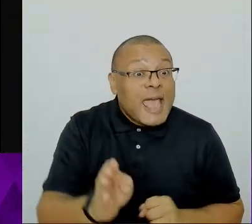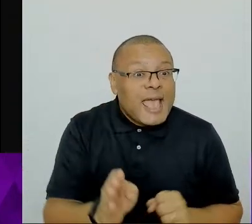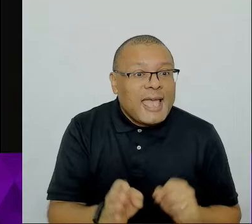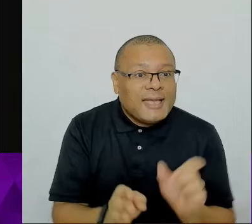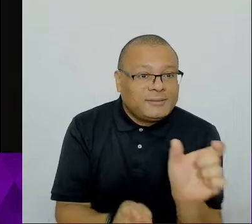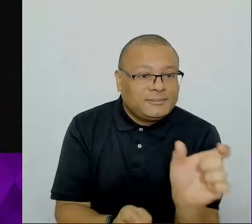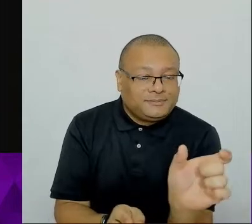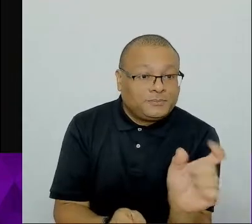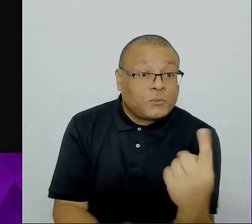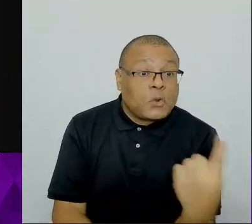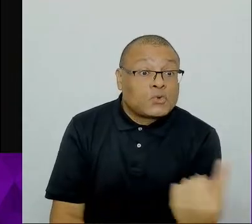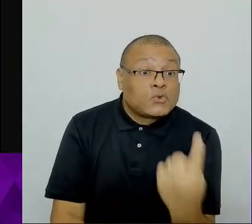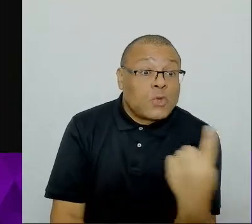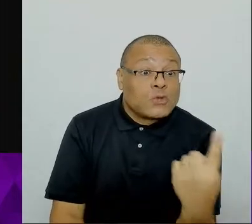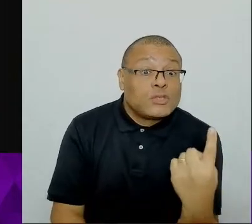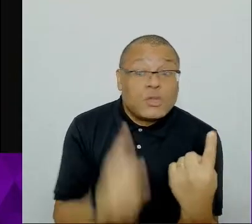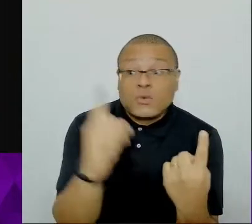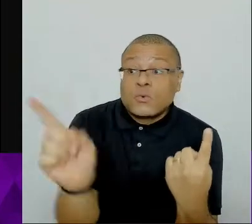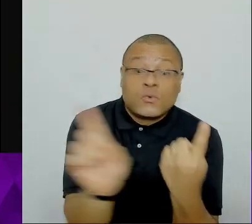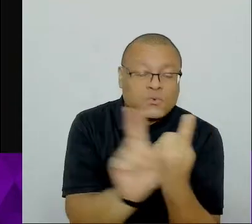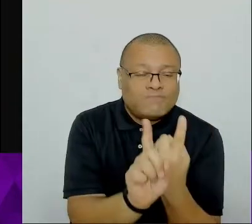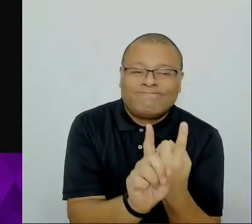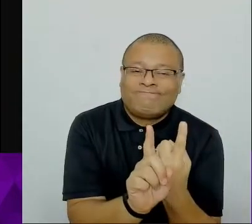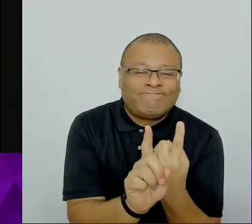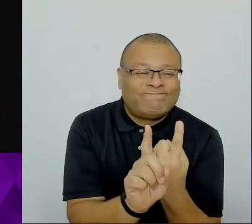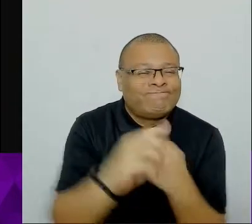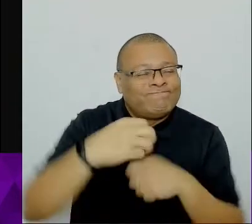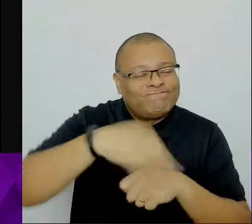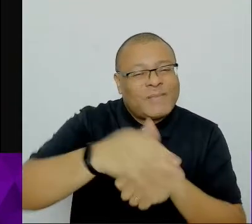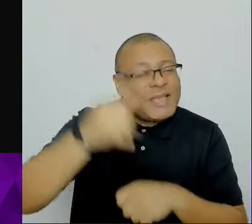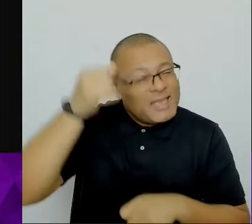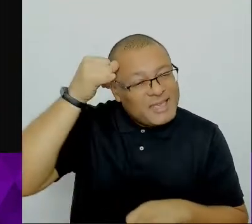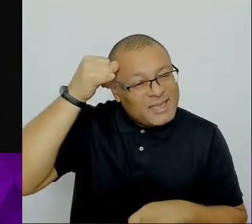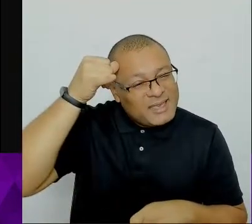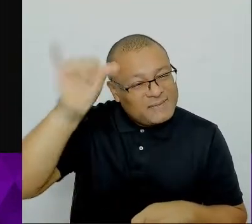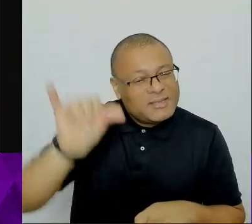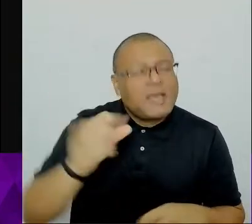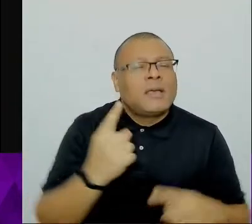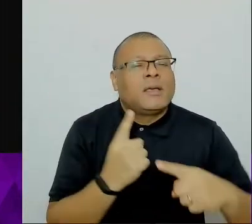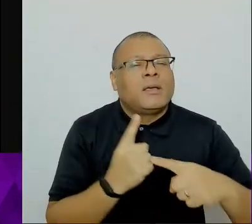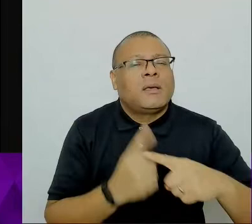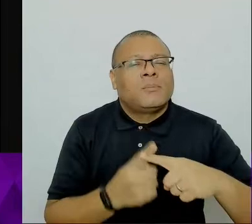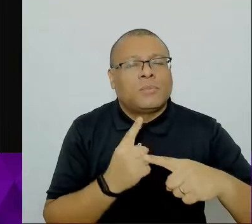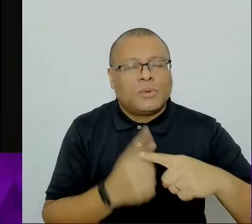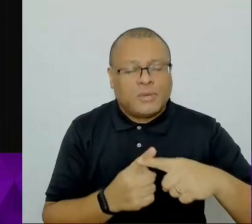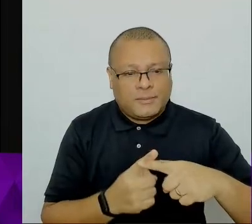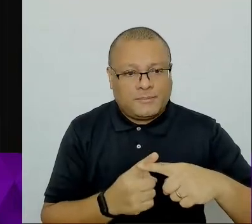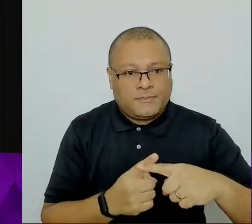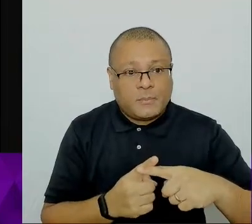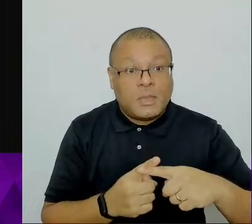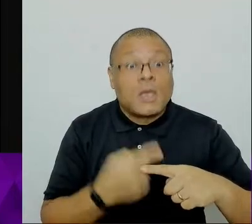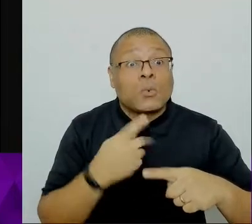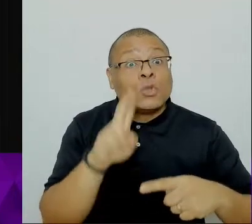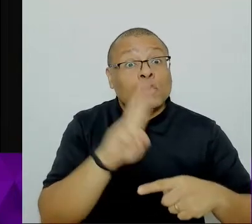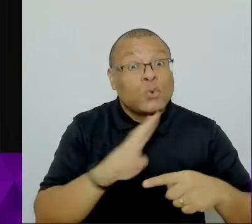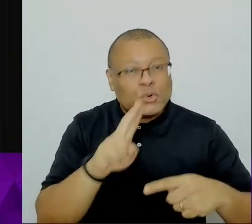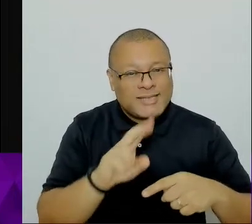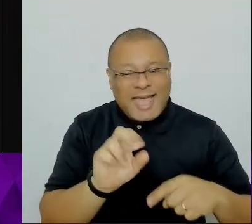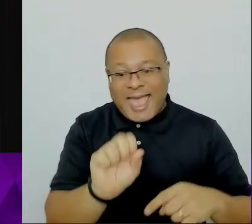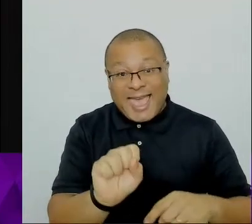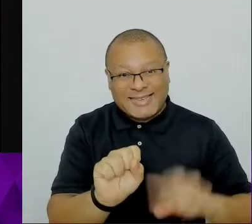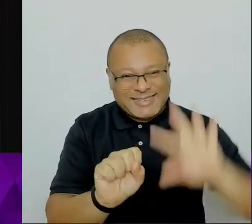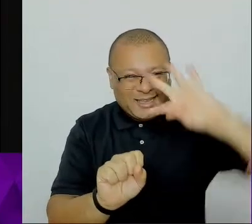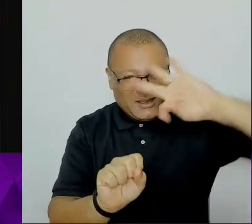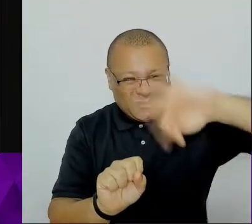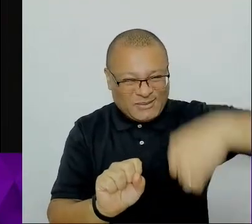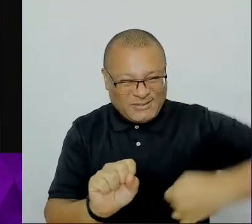singular se a gente quer buscar um único identificador. Eu não sugiro isso, porque quando a gente colocar o recurso no plural, a gente está identificando mais ou menos como se a gente